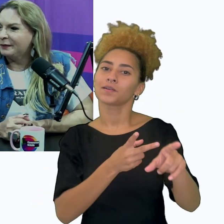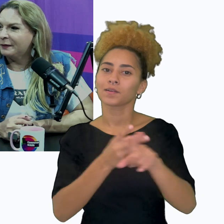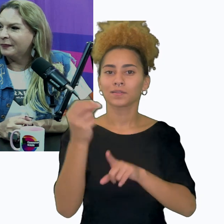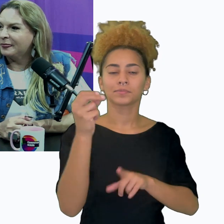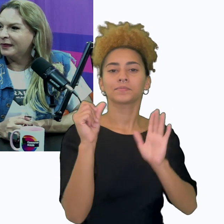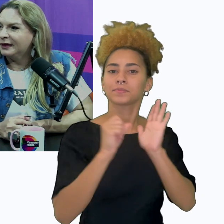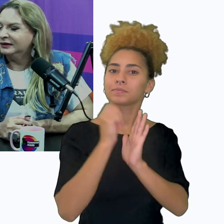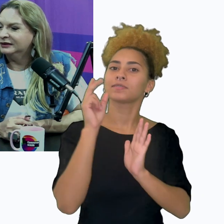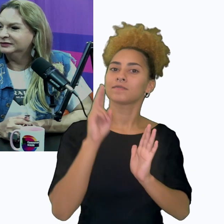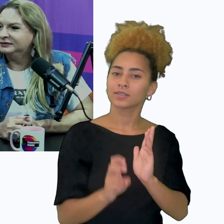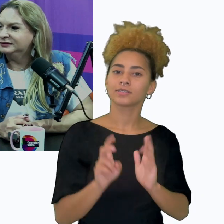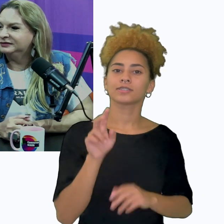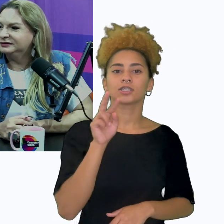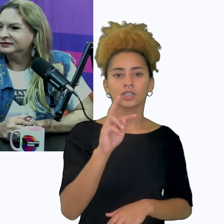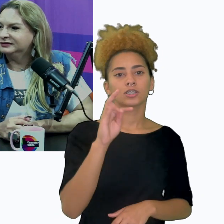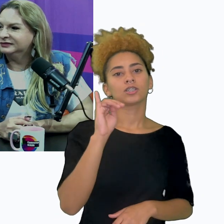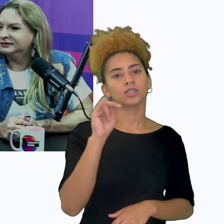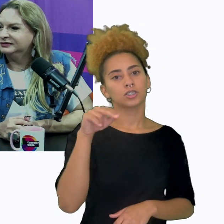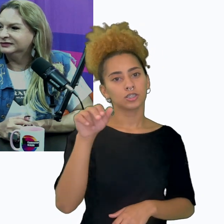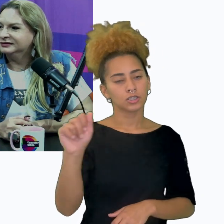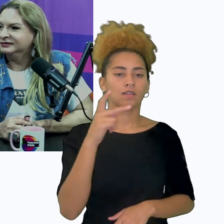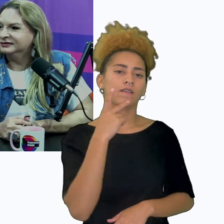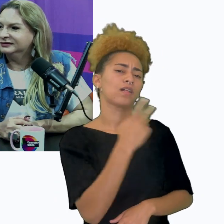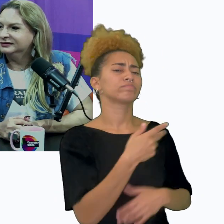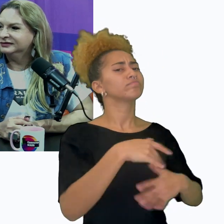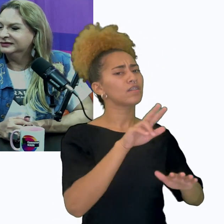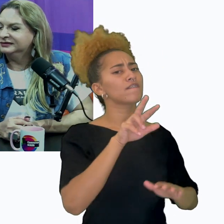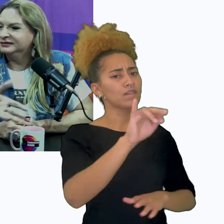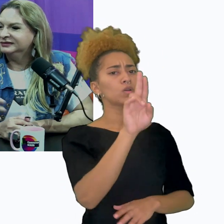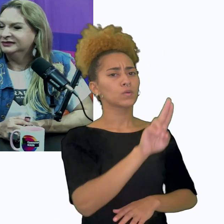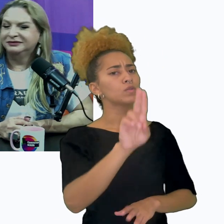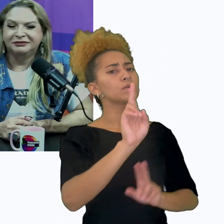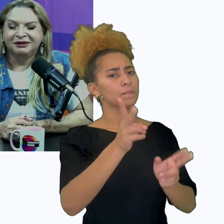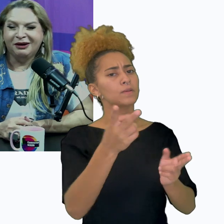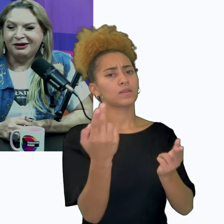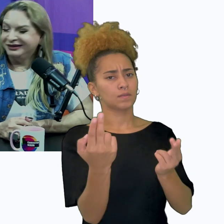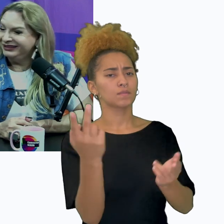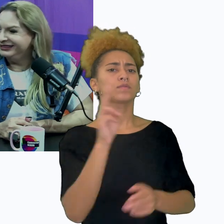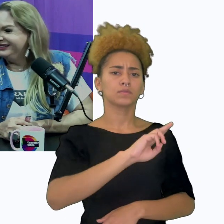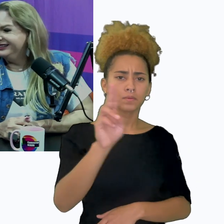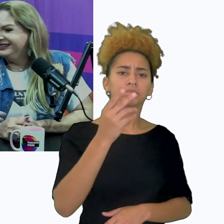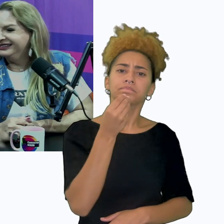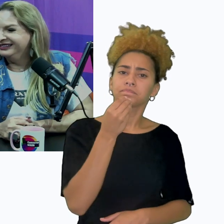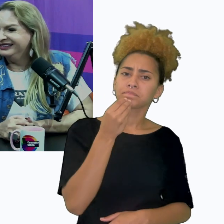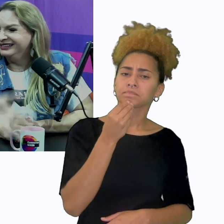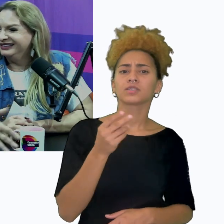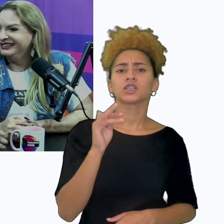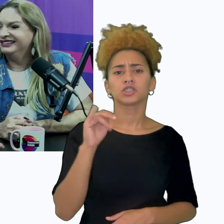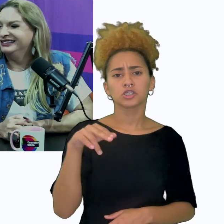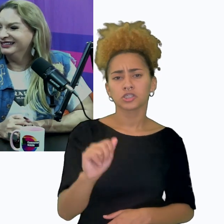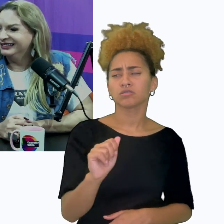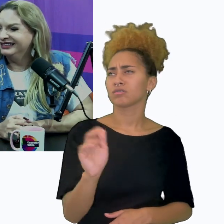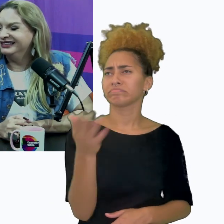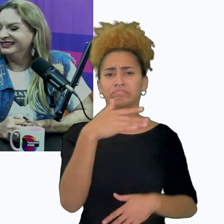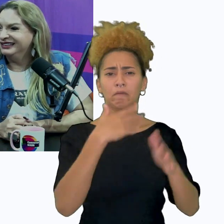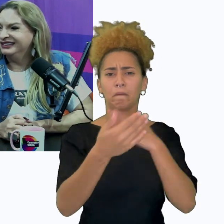E ganhei a primeira vez como Tina. Foi o Aldemir que eu disse, bota Tina, viado, esse nome. Então vai fazer a Tina, bota Tina.